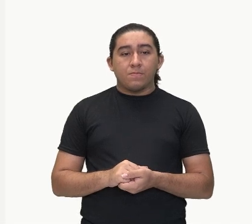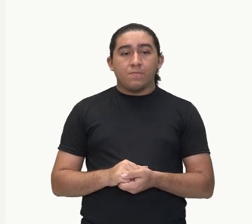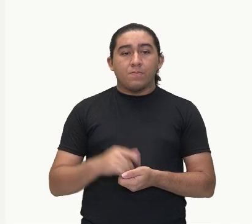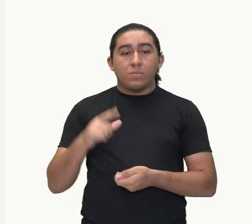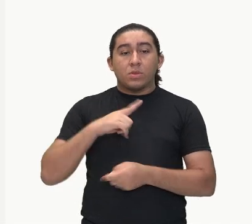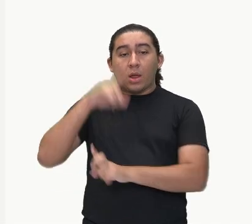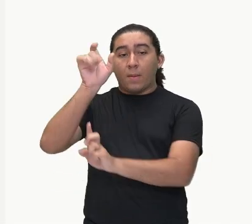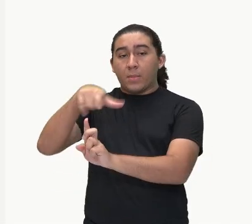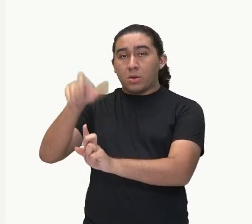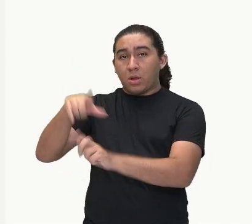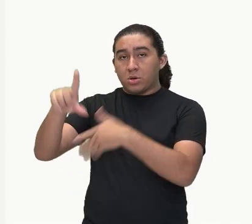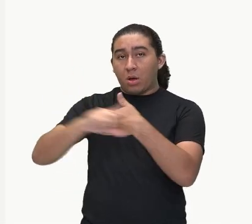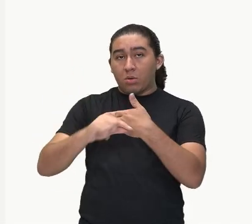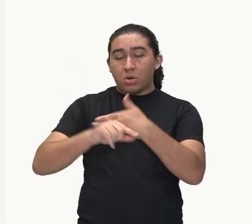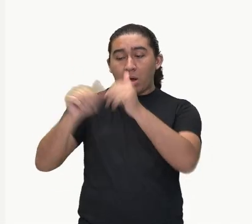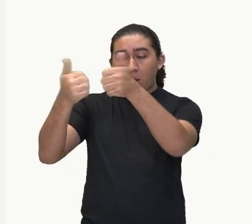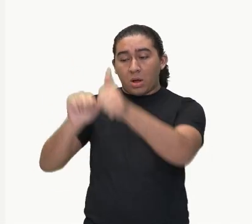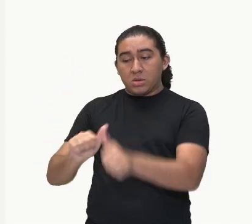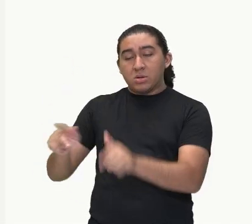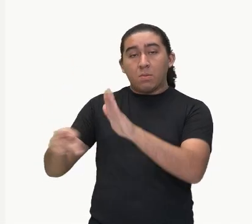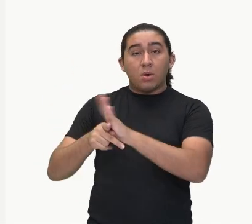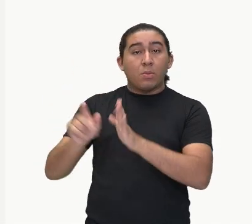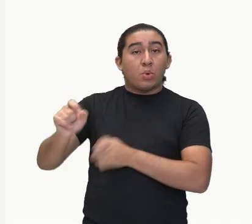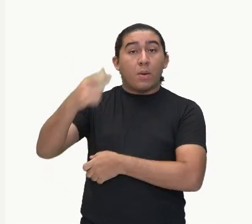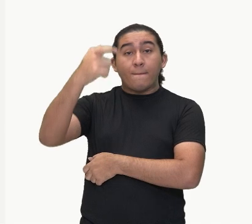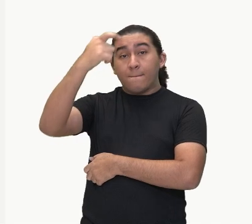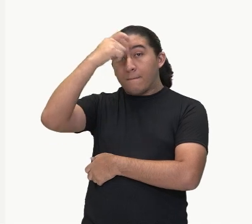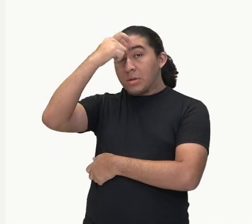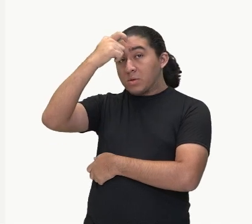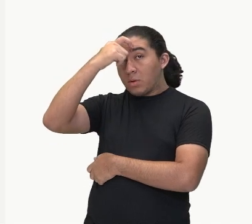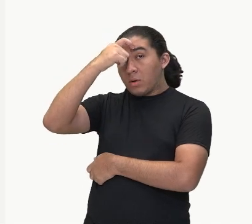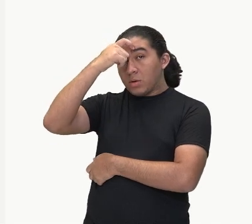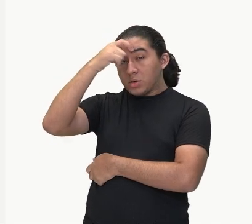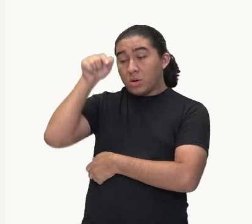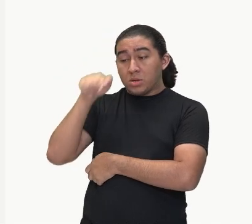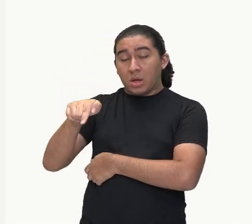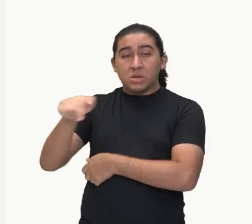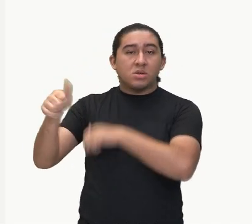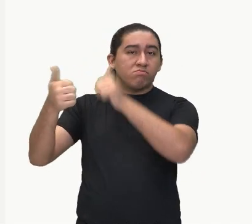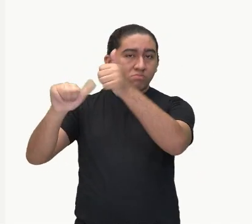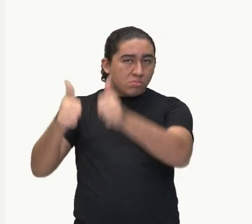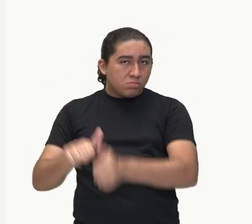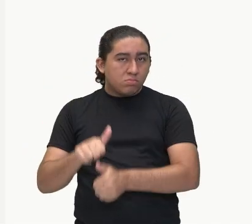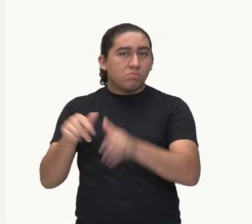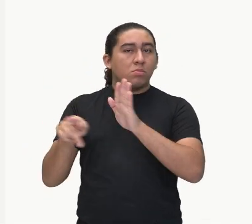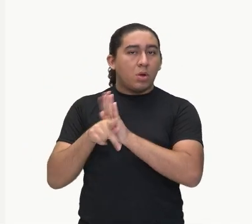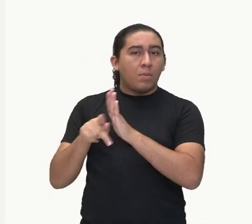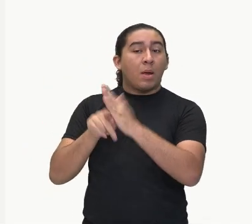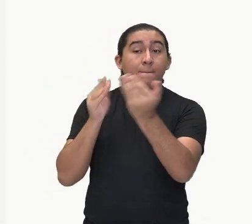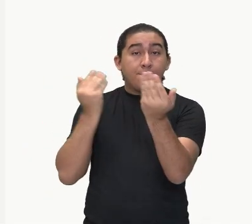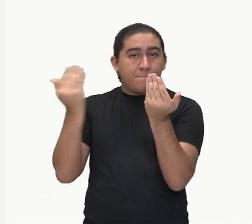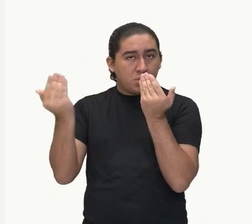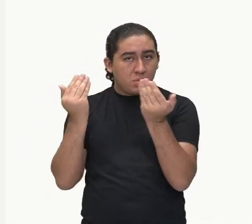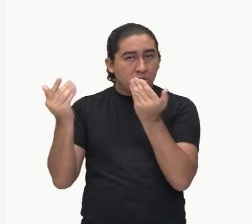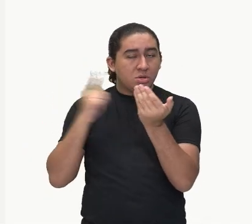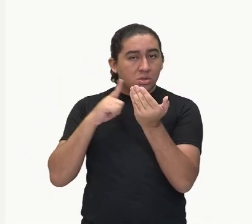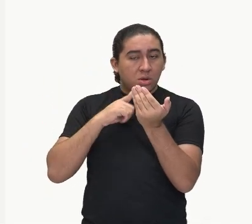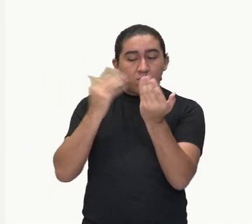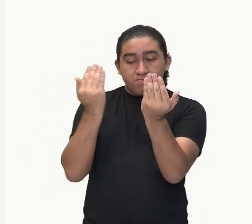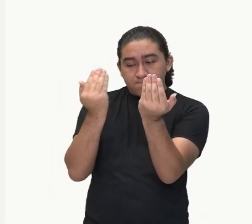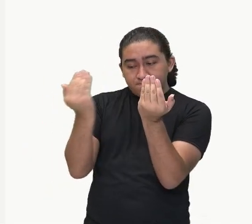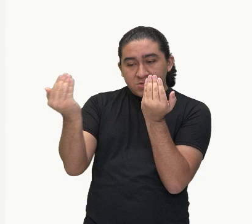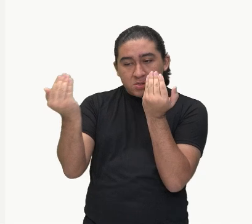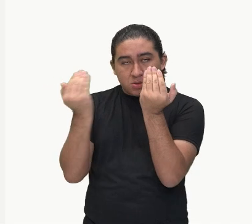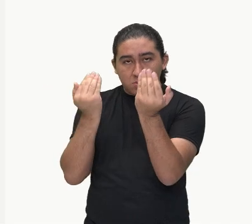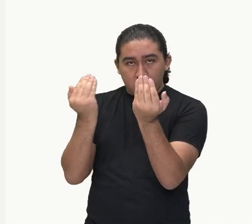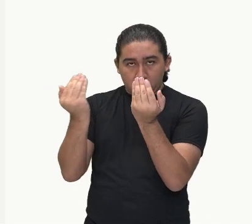faz análise psicológica dessas personagens. A psicologia vai estar muito ativa em algumas das suas